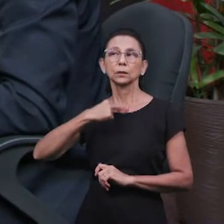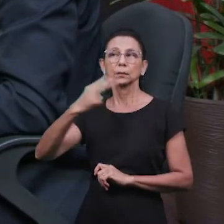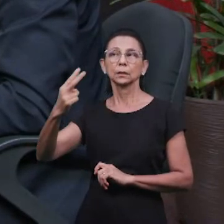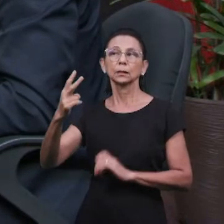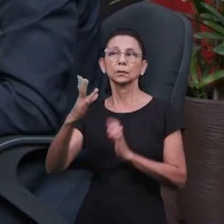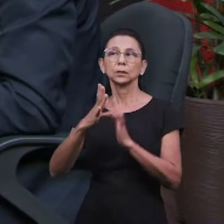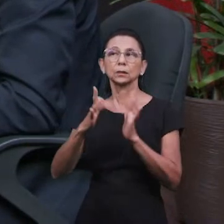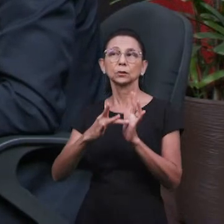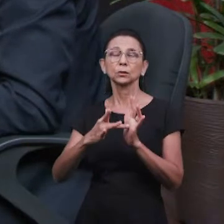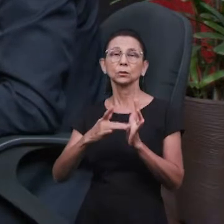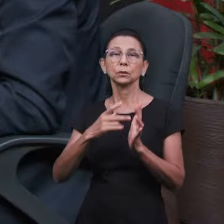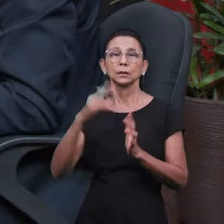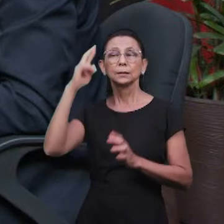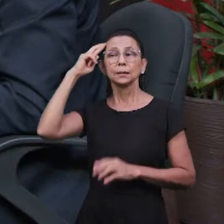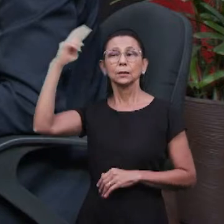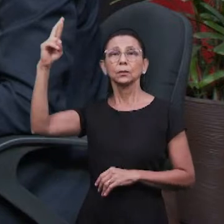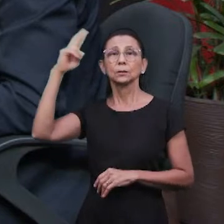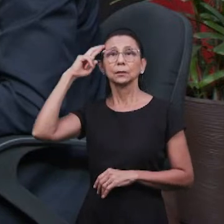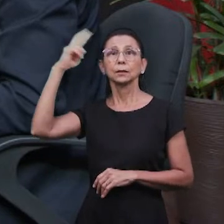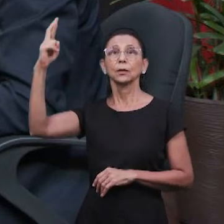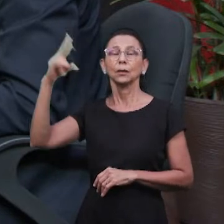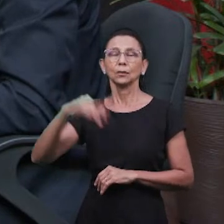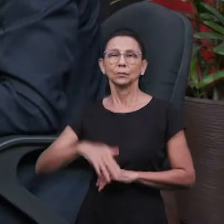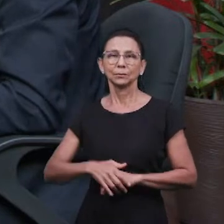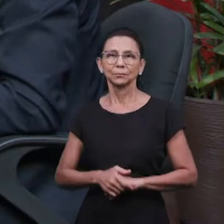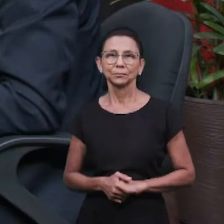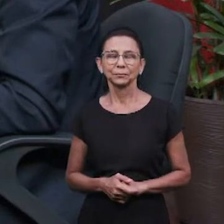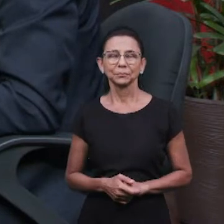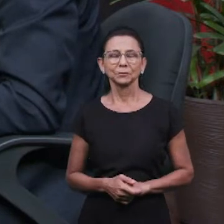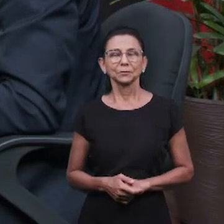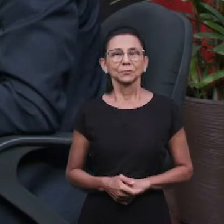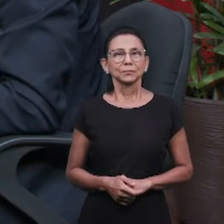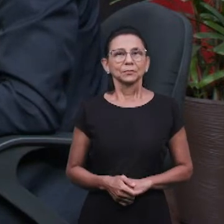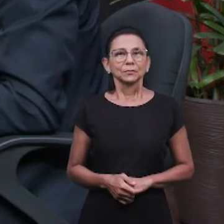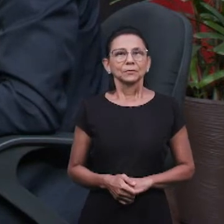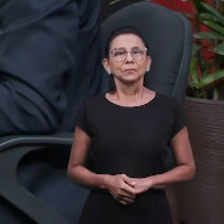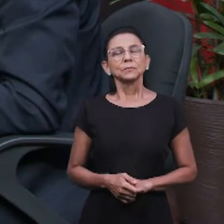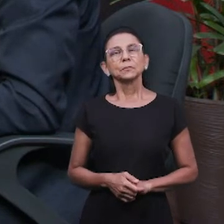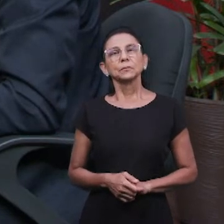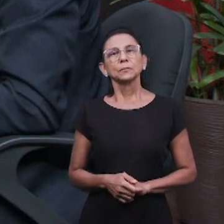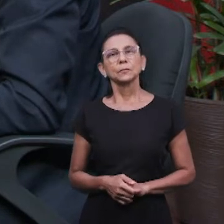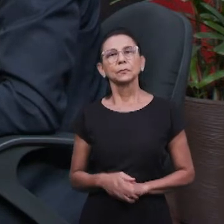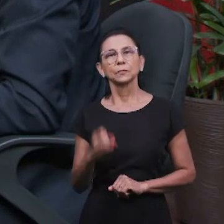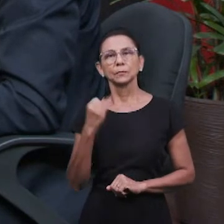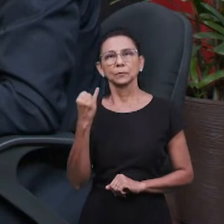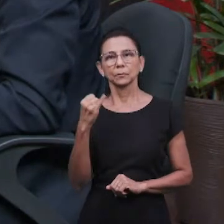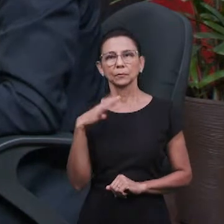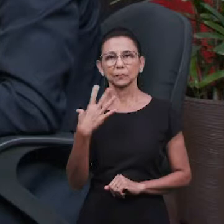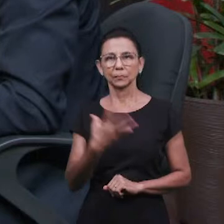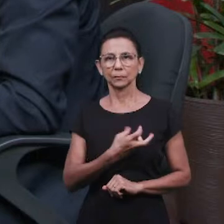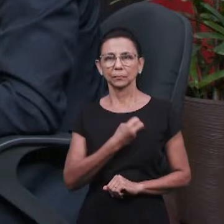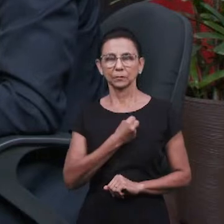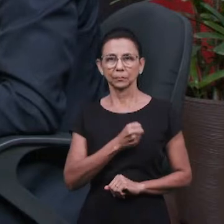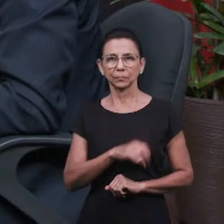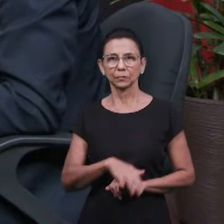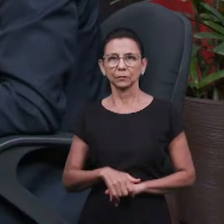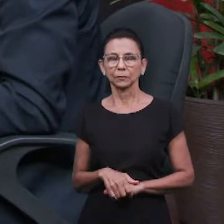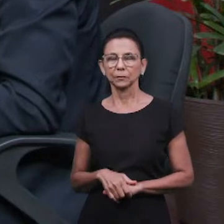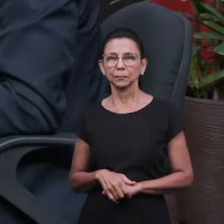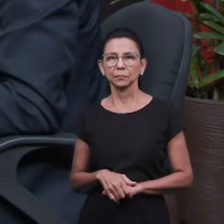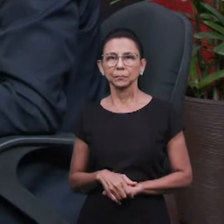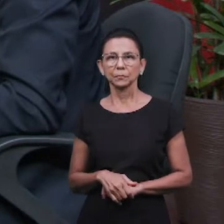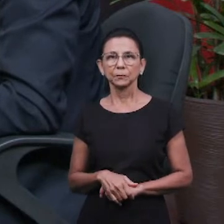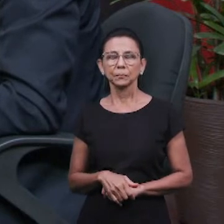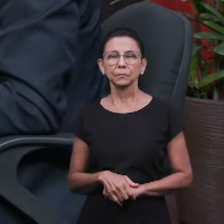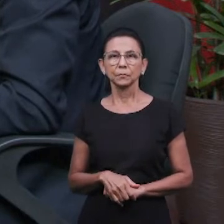nenhum. Essa é a nossa Importante posição. é a salvação de vidas, né, de almas, né? Importante é isso. Né? Muito bem, eu falei que ia deixar uma pergunta